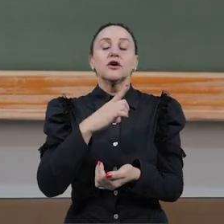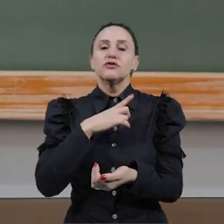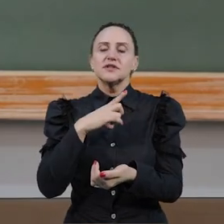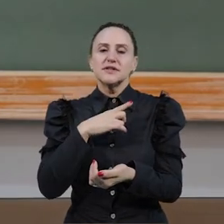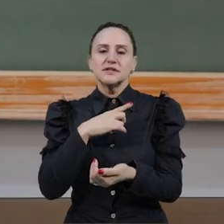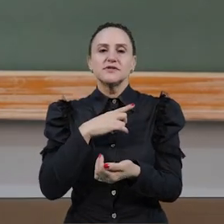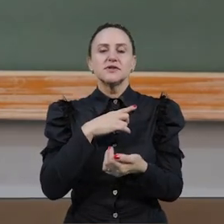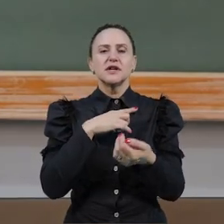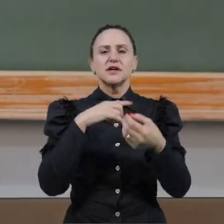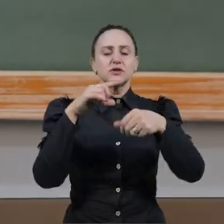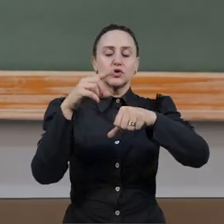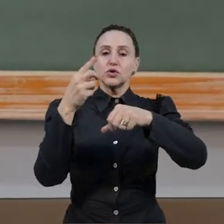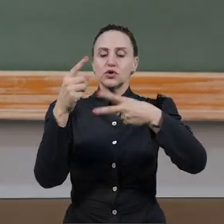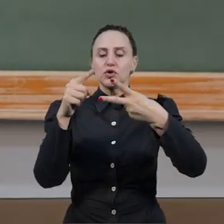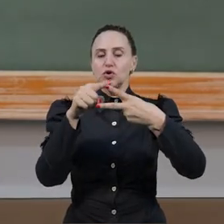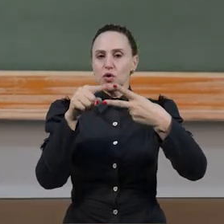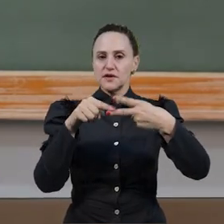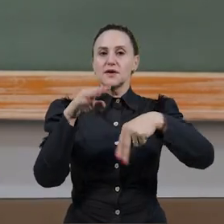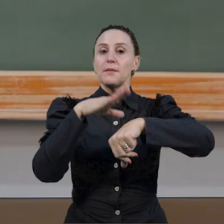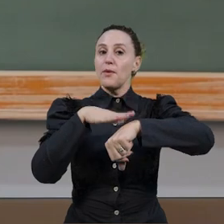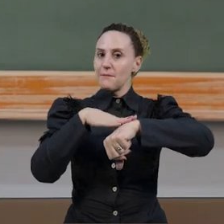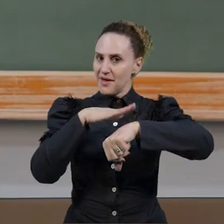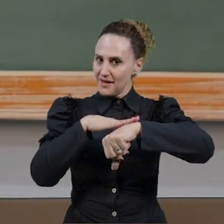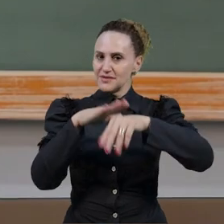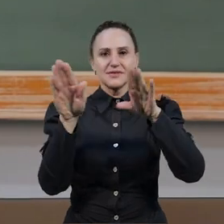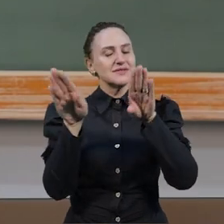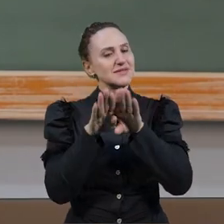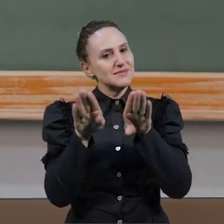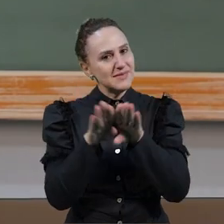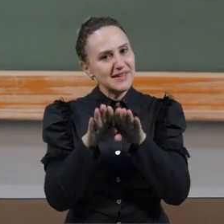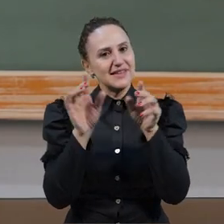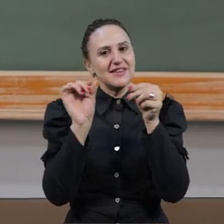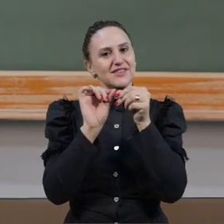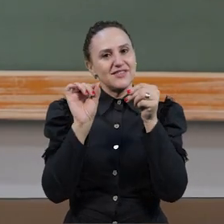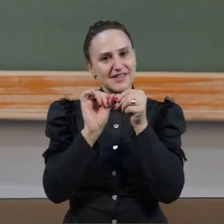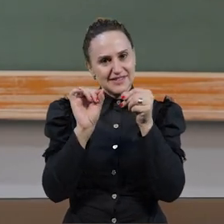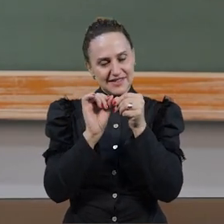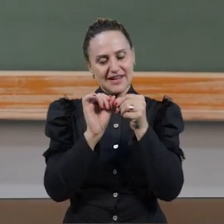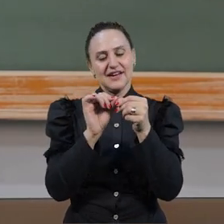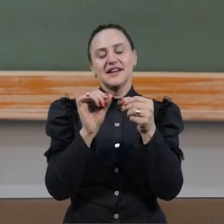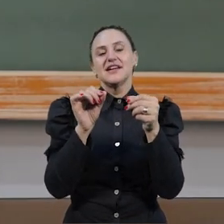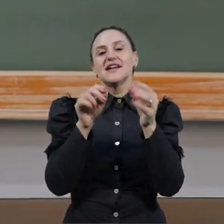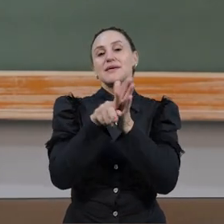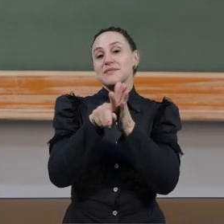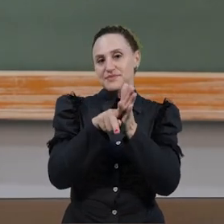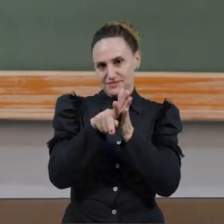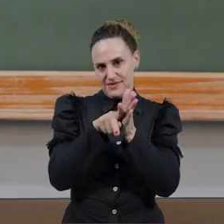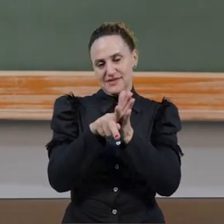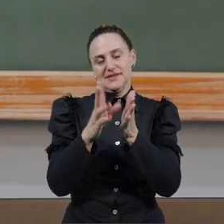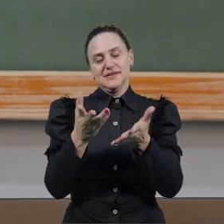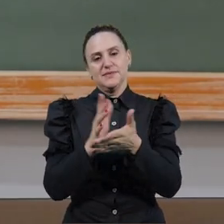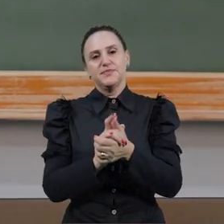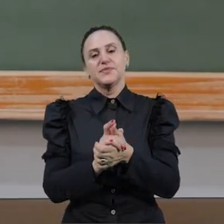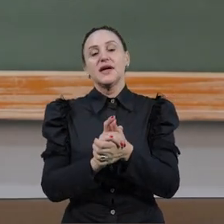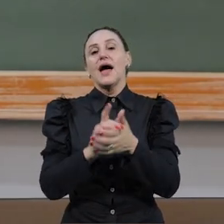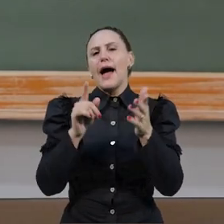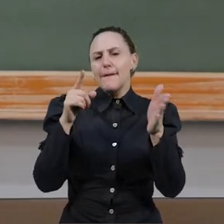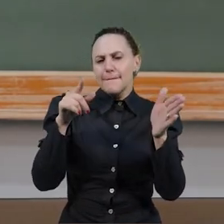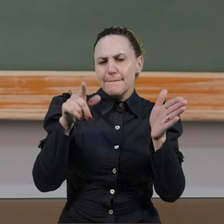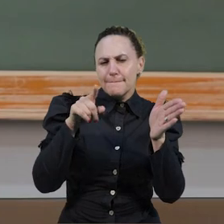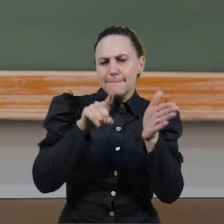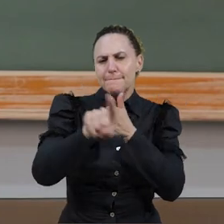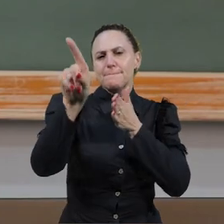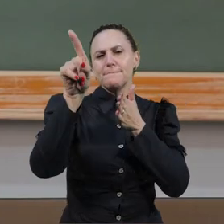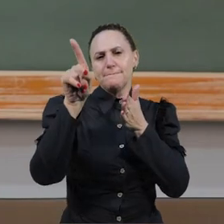dois momentos que acredito que vocês vão gostar muito de realizar essas duas pesquisas a primeira pesquisa vocês irão